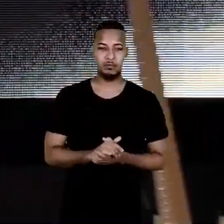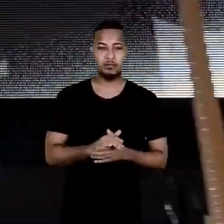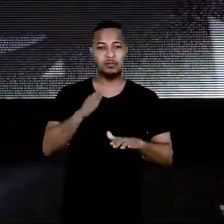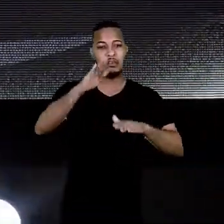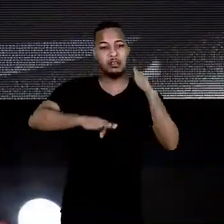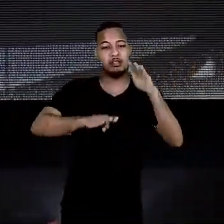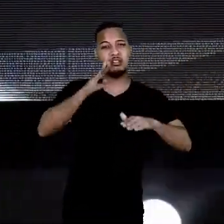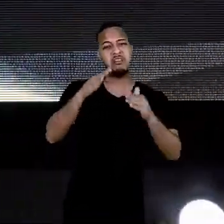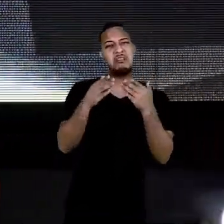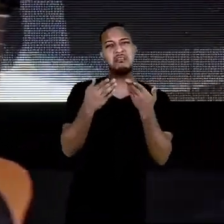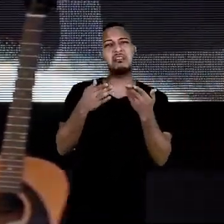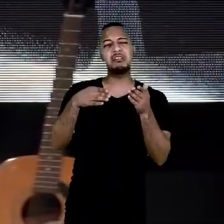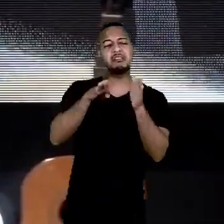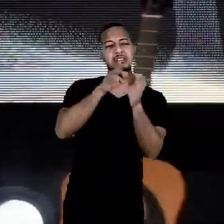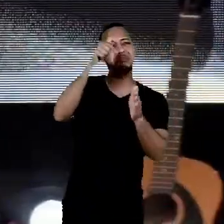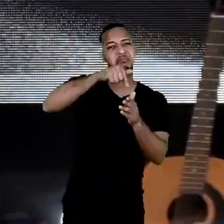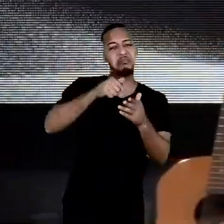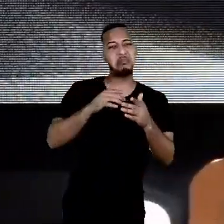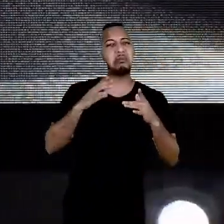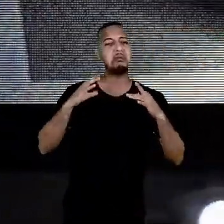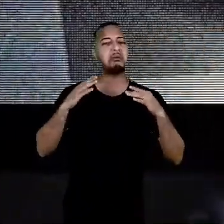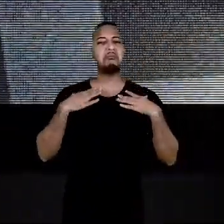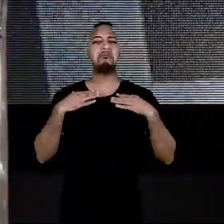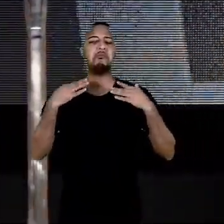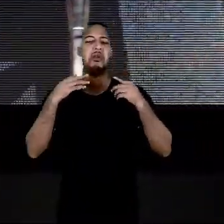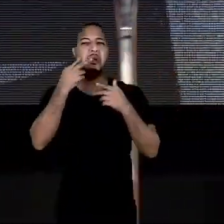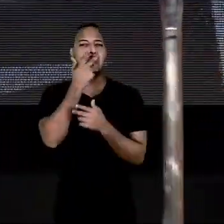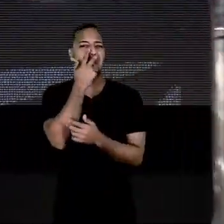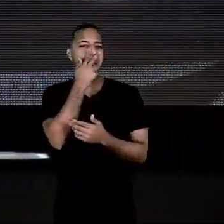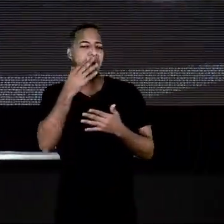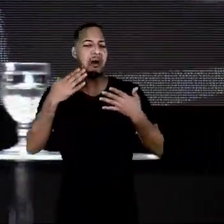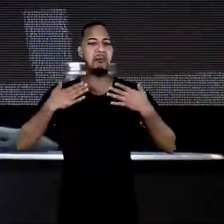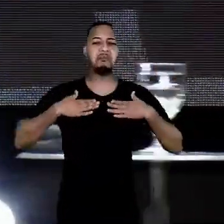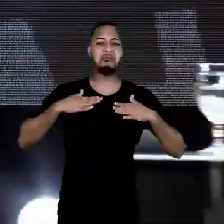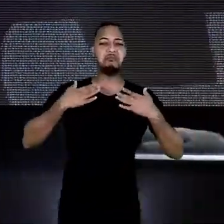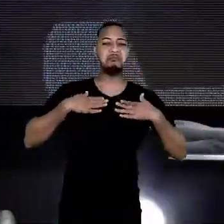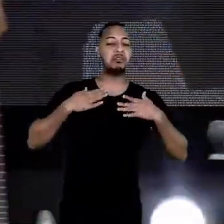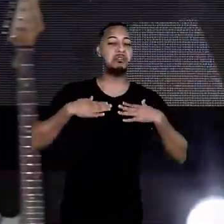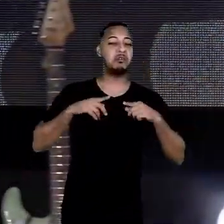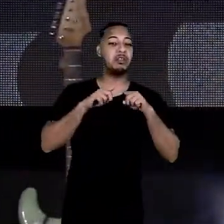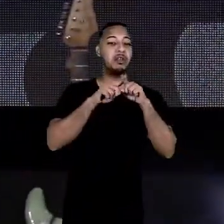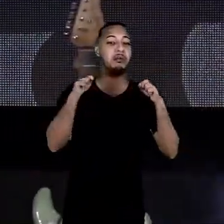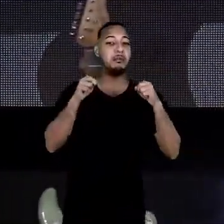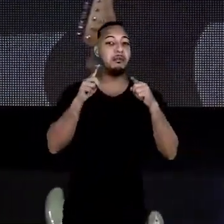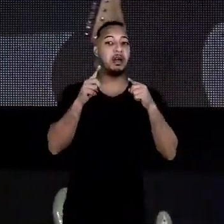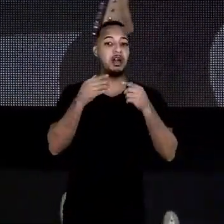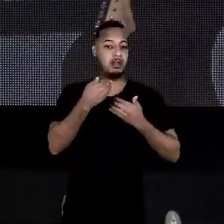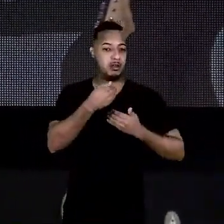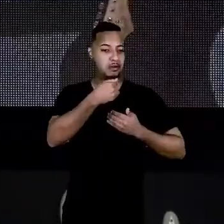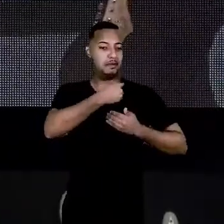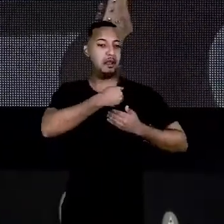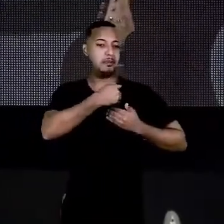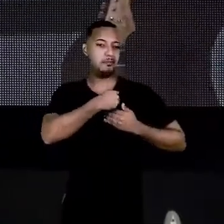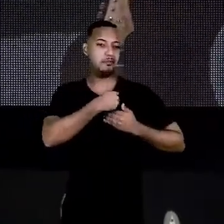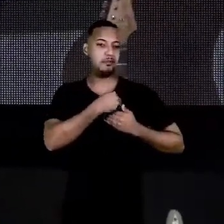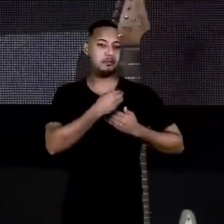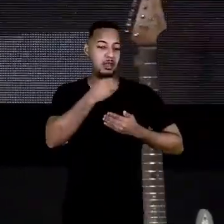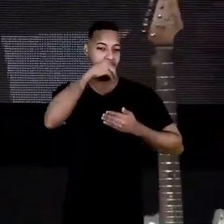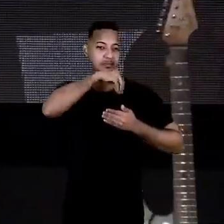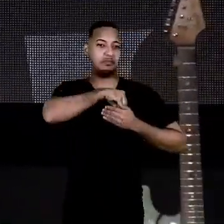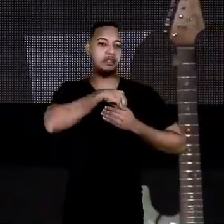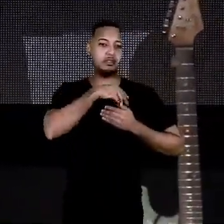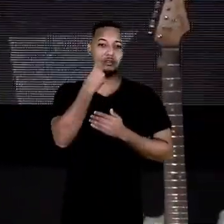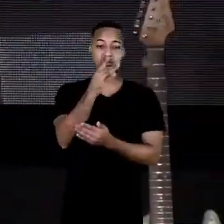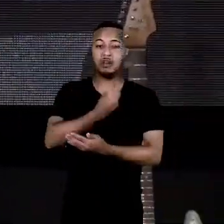aqui, está em casa, mas você está preso. Porque talvez você está num cativeiro que o diabo lançou sobre sua vida